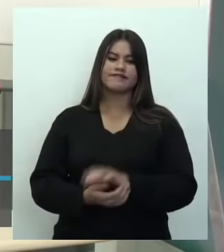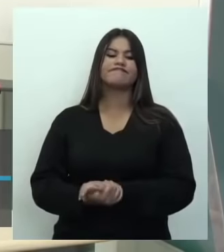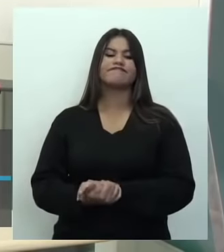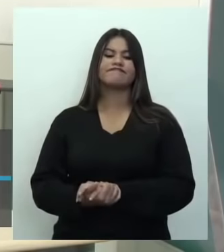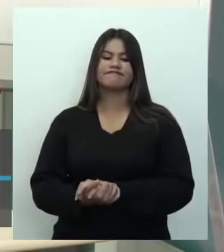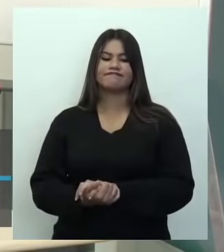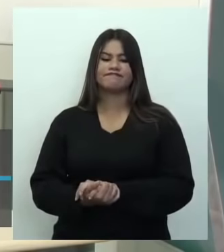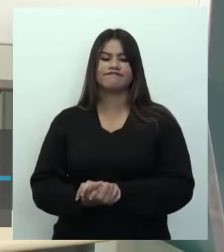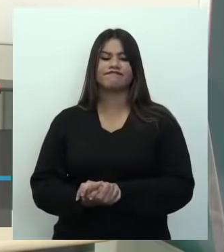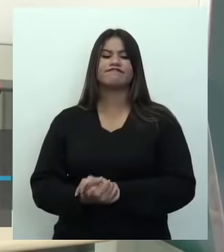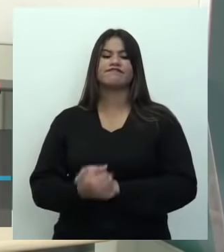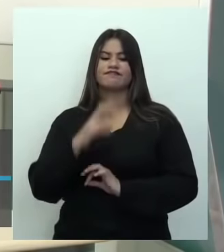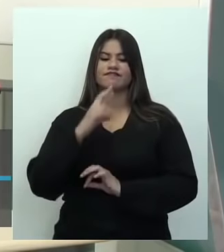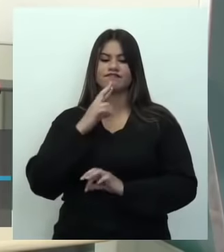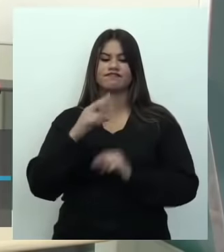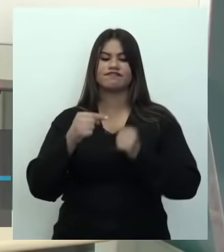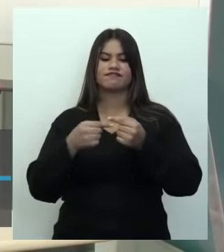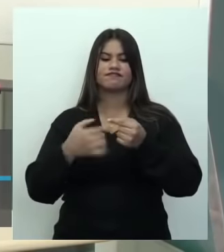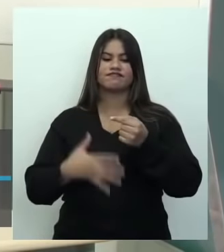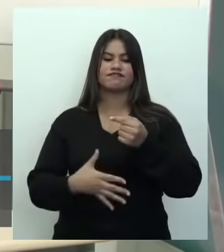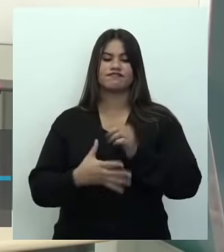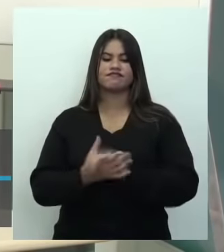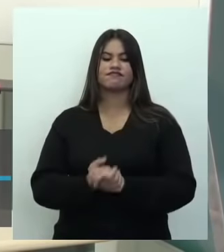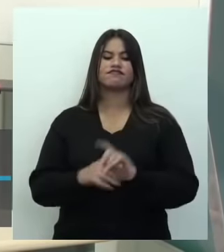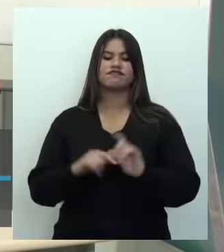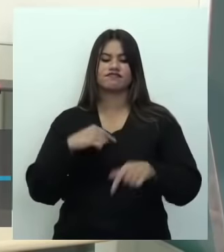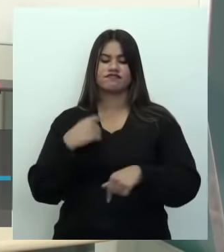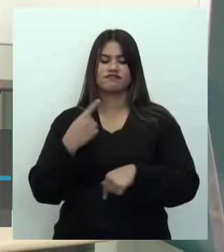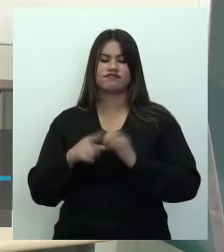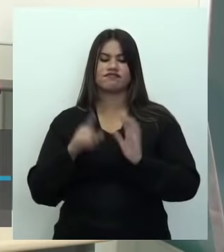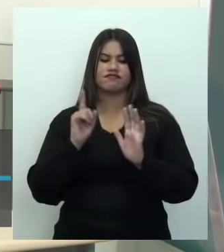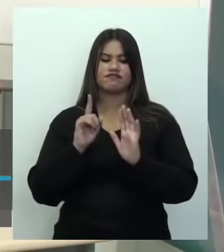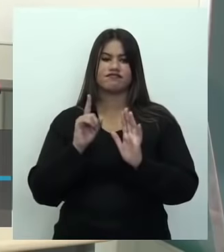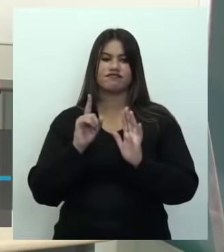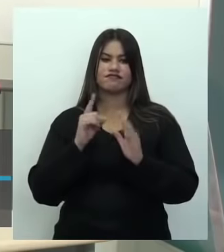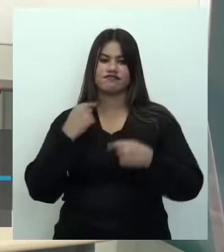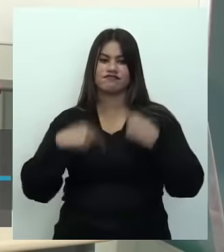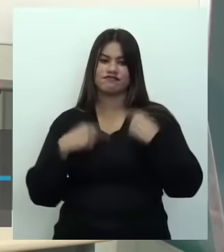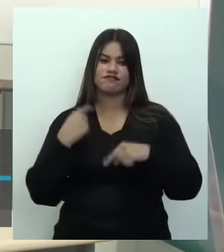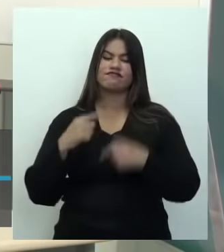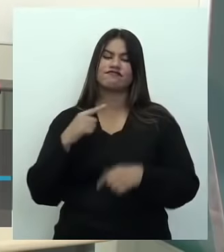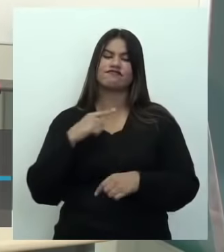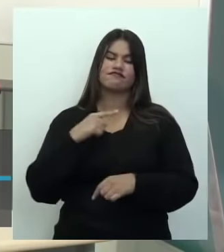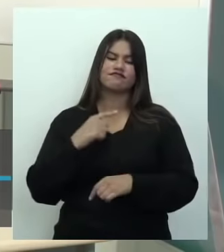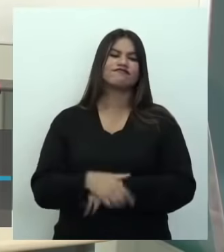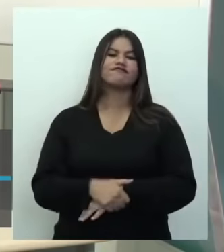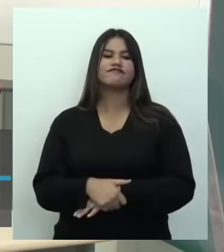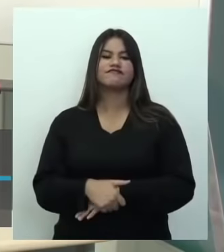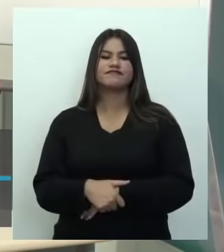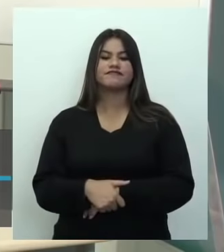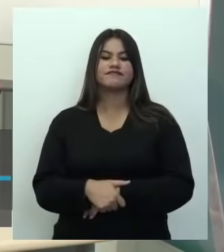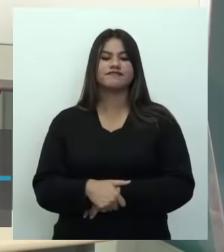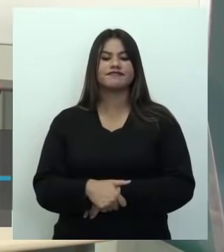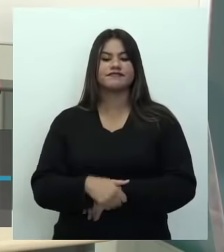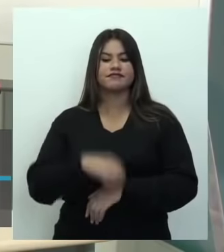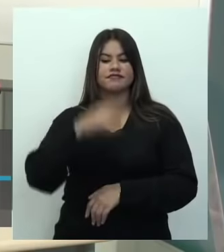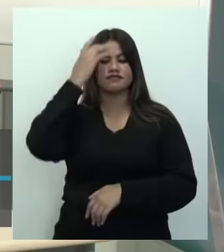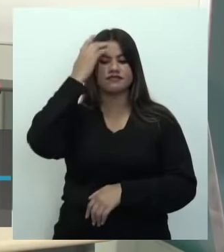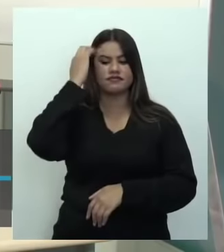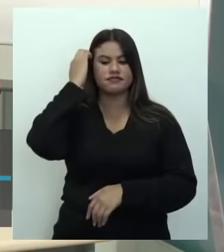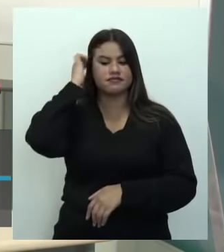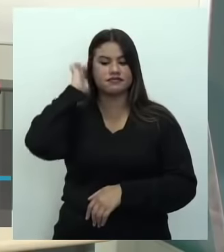recurso? Respondam lá no chat, que daqui a pouco a gente volta para discutir essas respostas. Então, voltando lá, né, para a